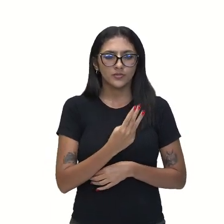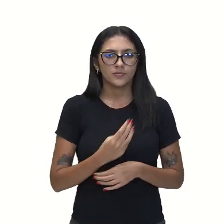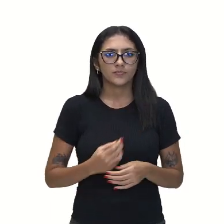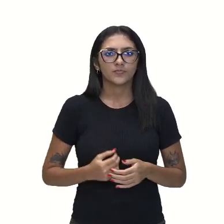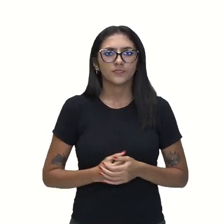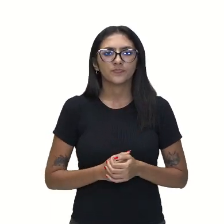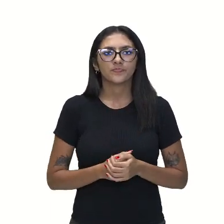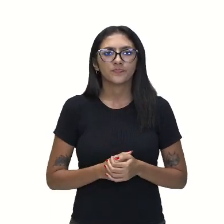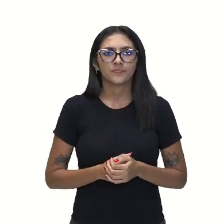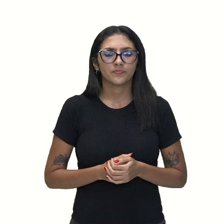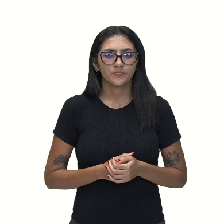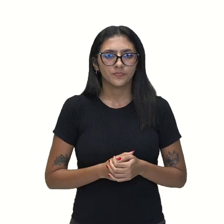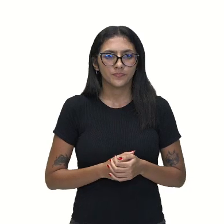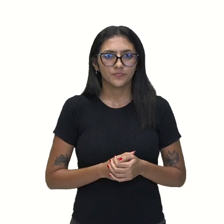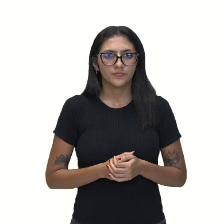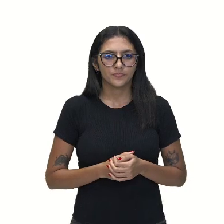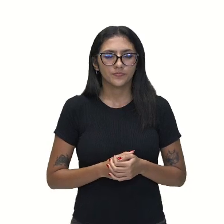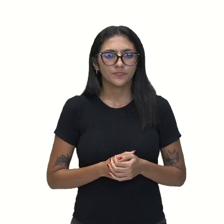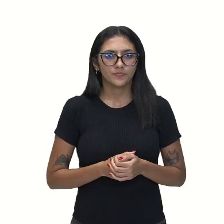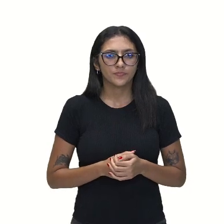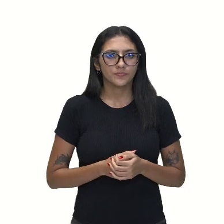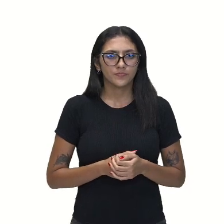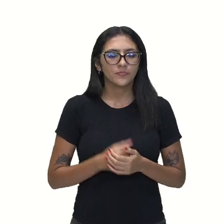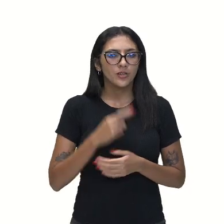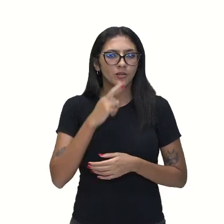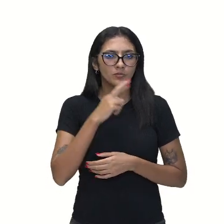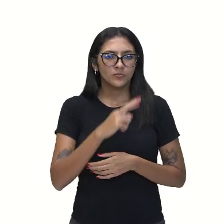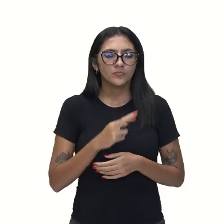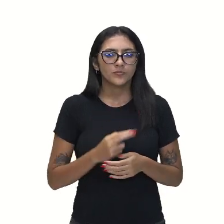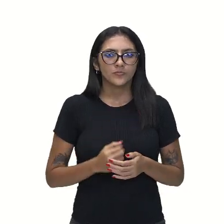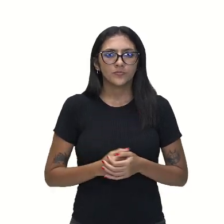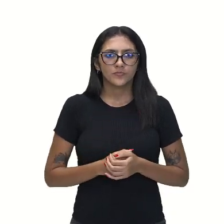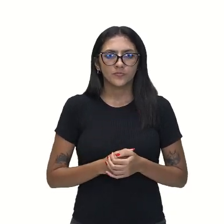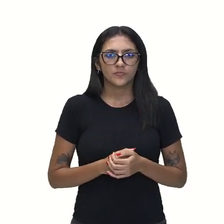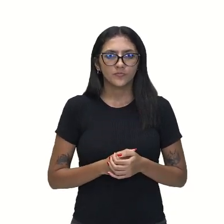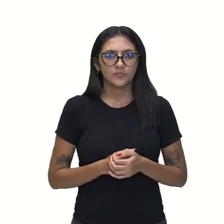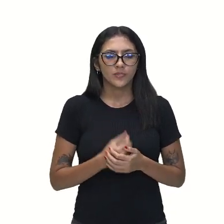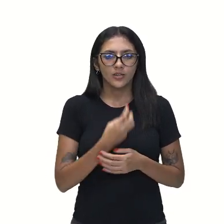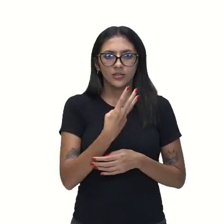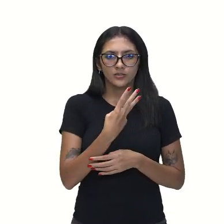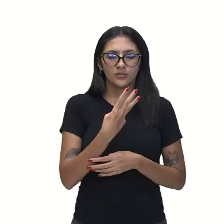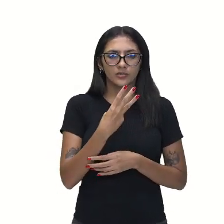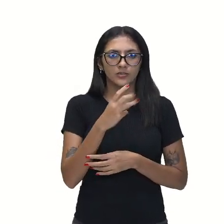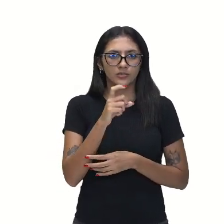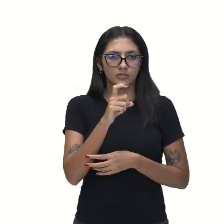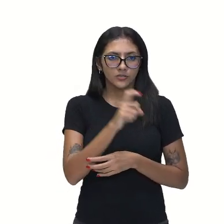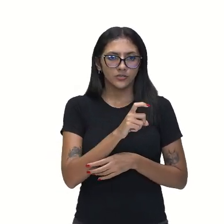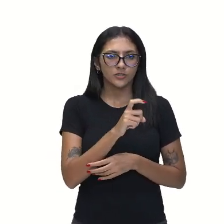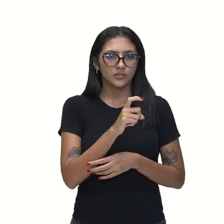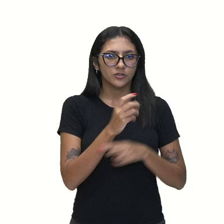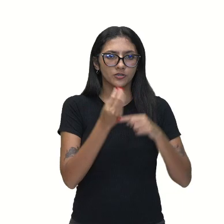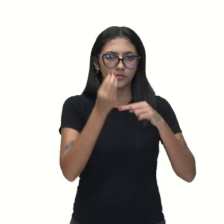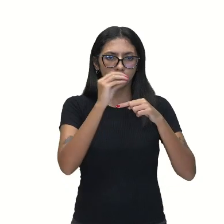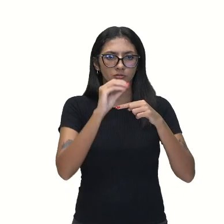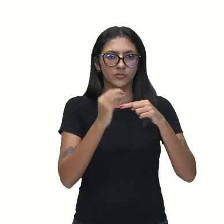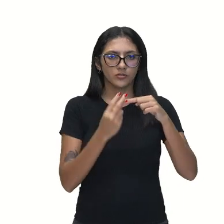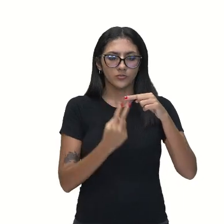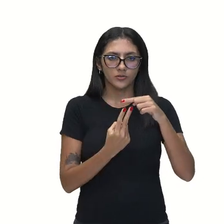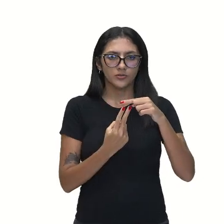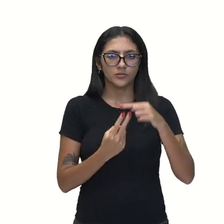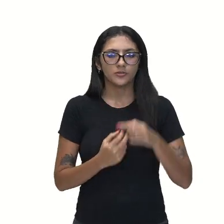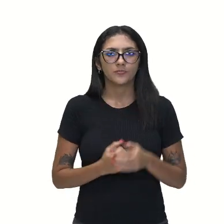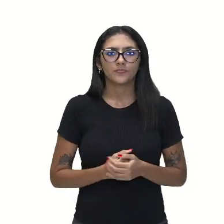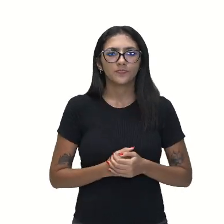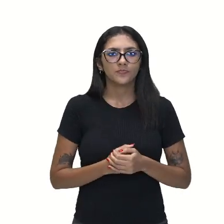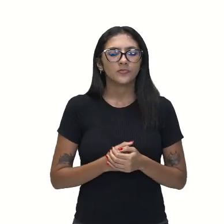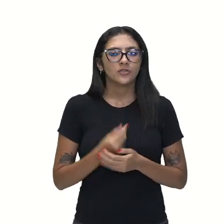3 vezes x sobre 2 vai restar 3x sobre 2.